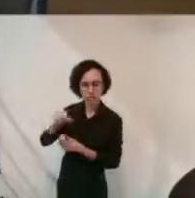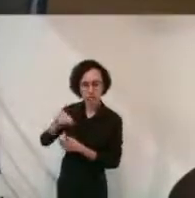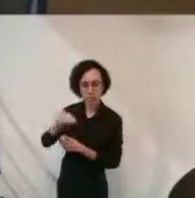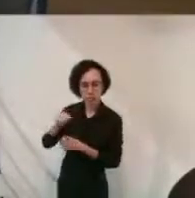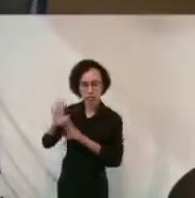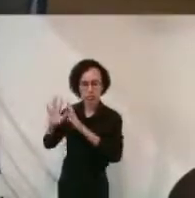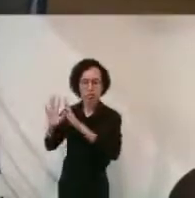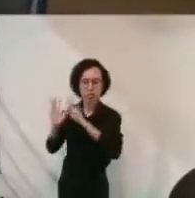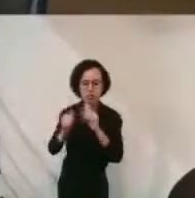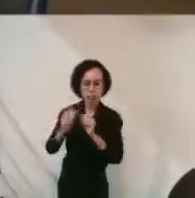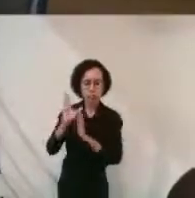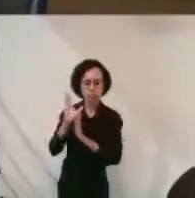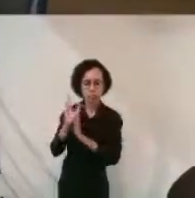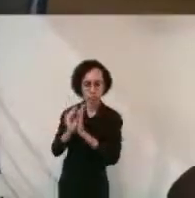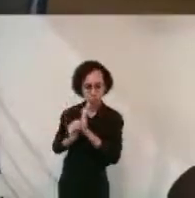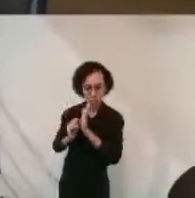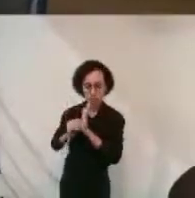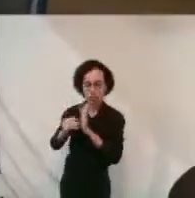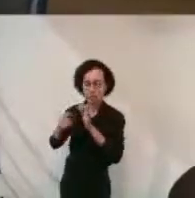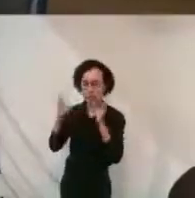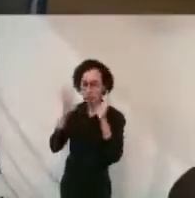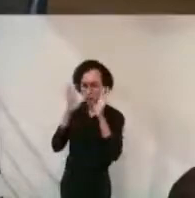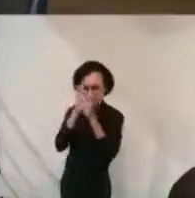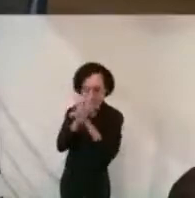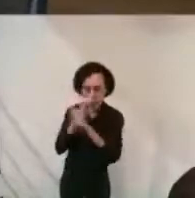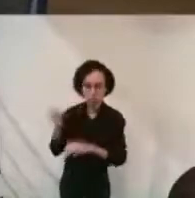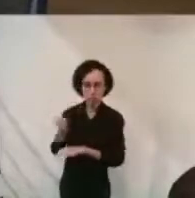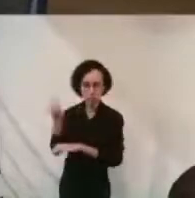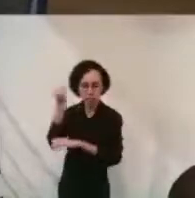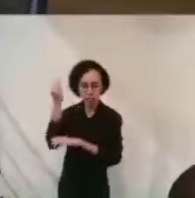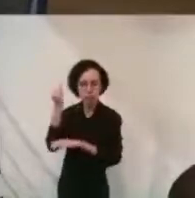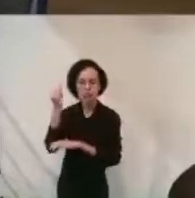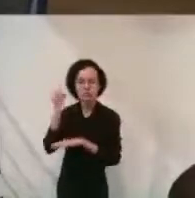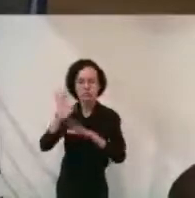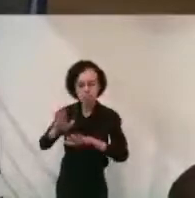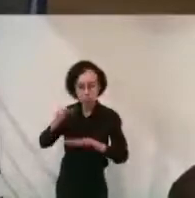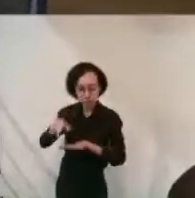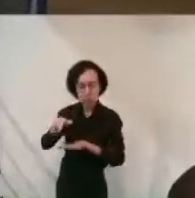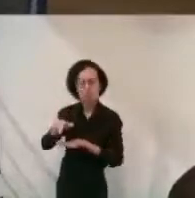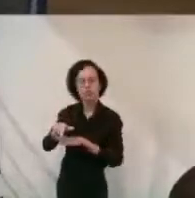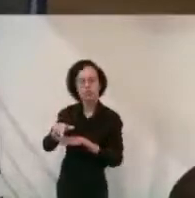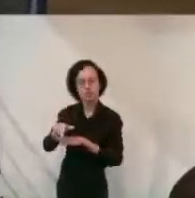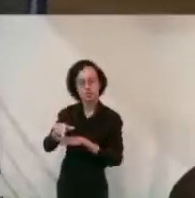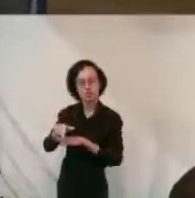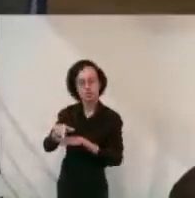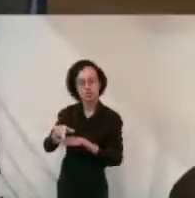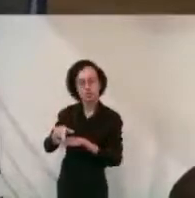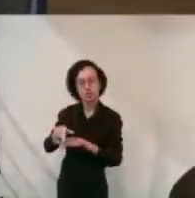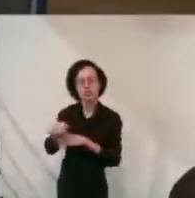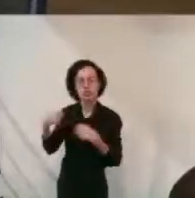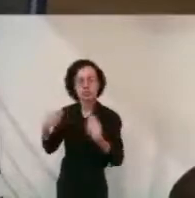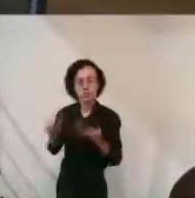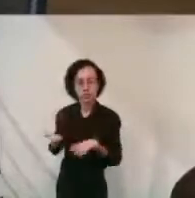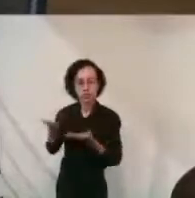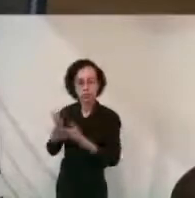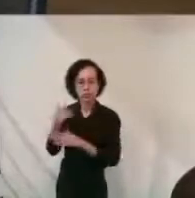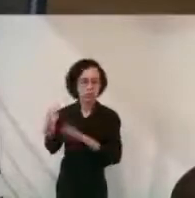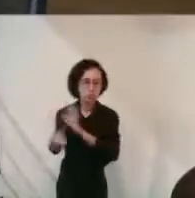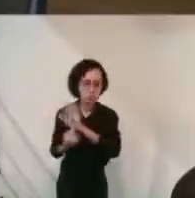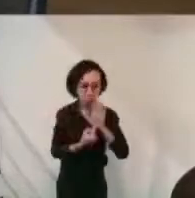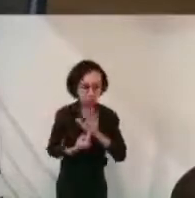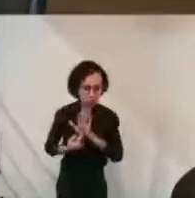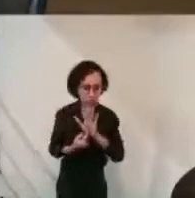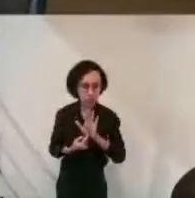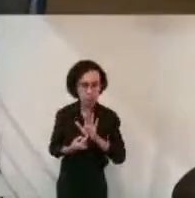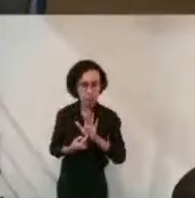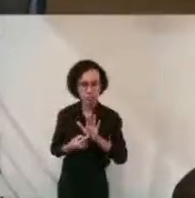todo o conteúdo é denso, é complexo e é muito importante, mas esse conteúdo está no material. Aqui a gente está fazendo essa apresentação e a